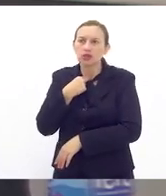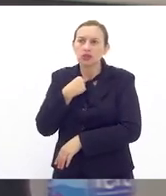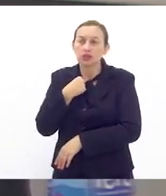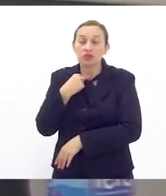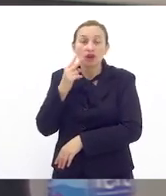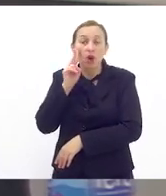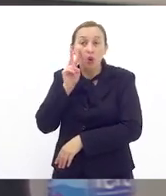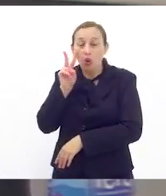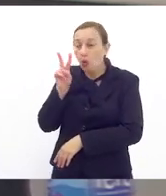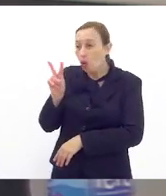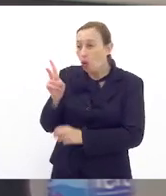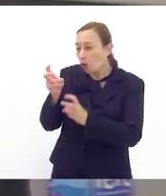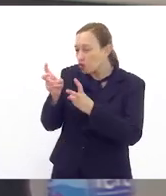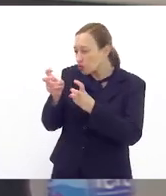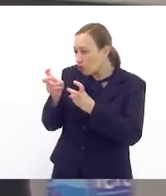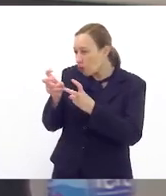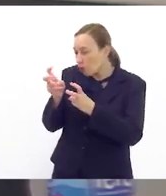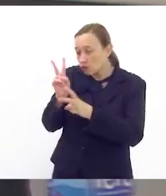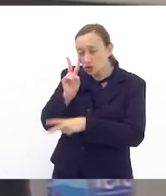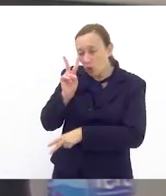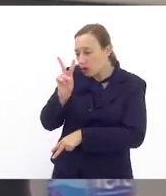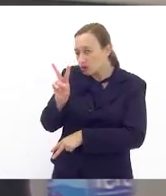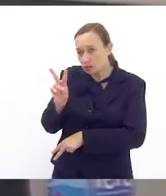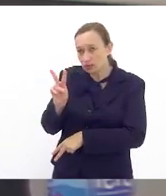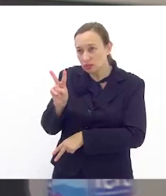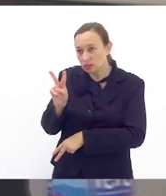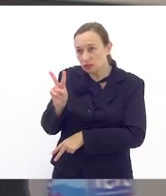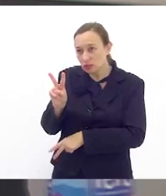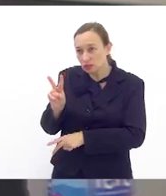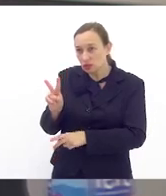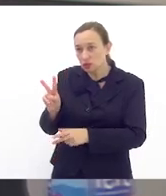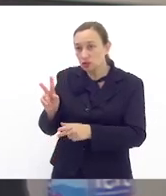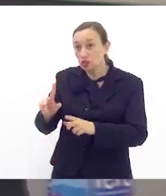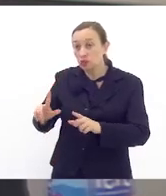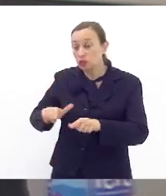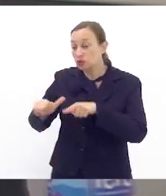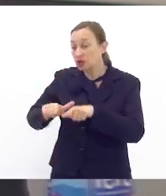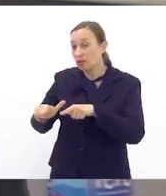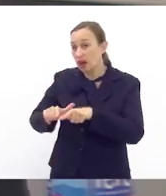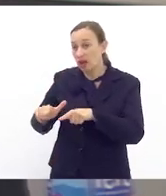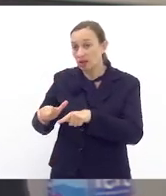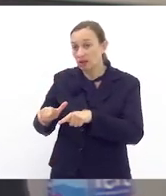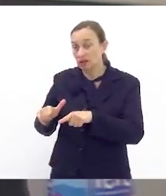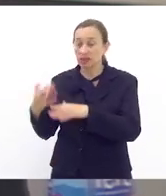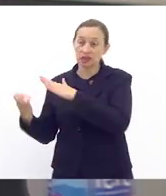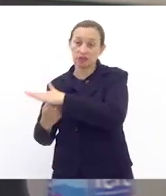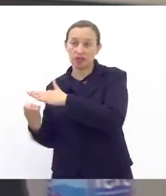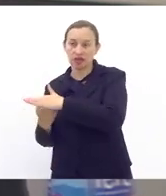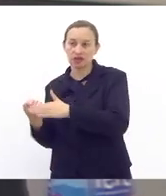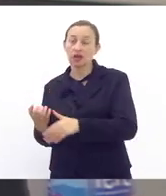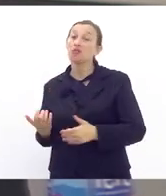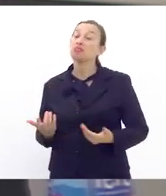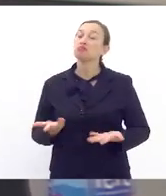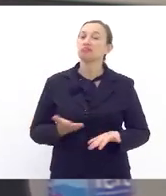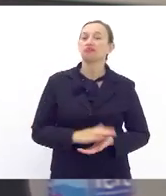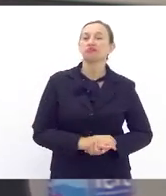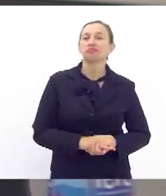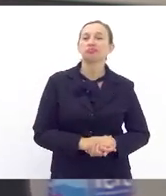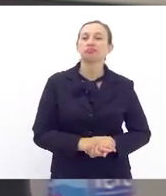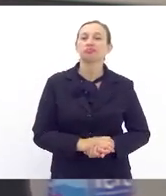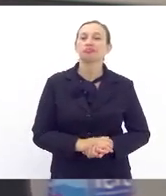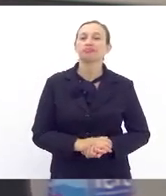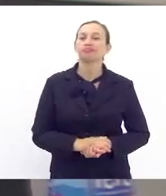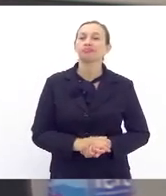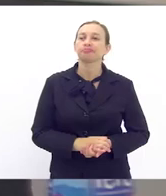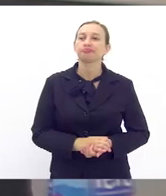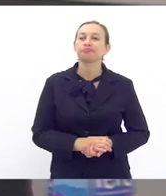olhando com o espectador atuação das concessionárias E para isso é